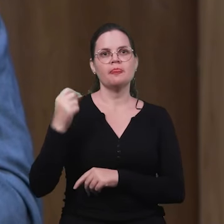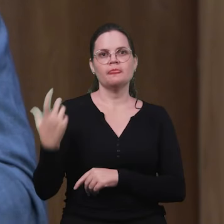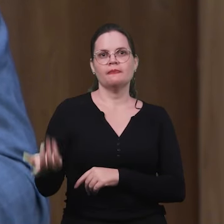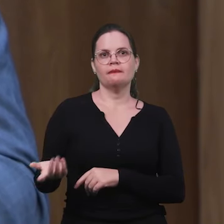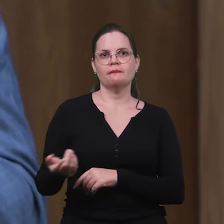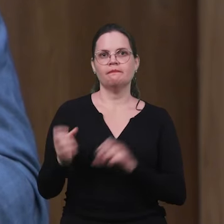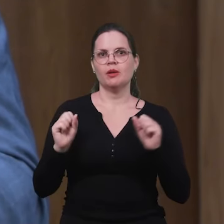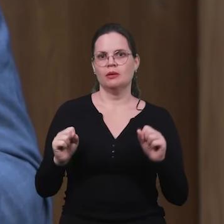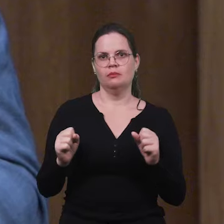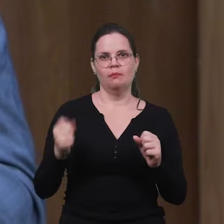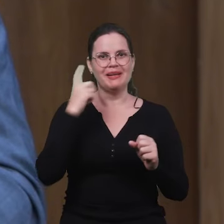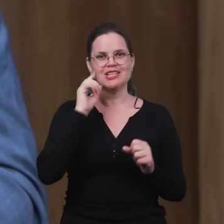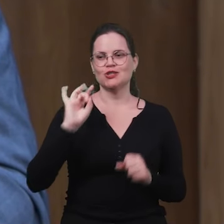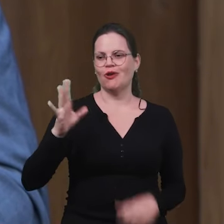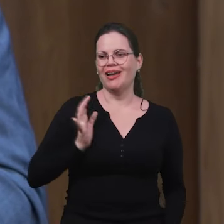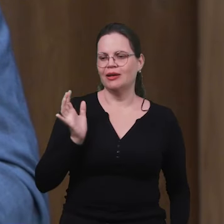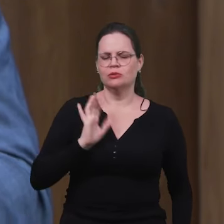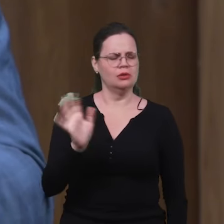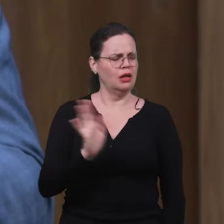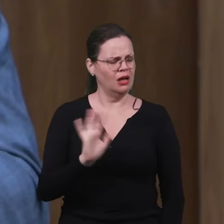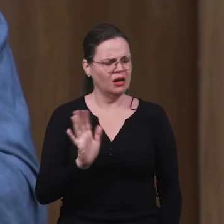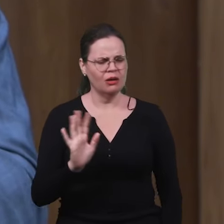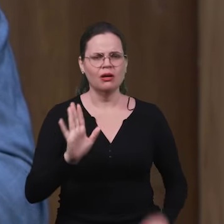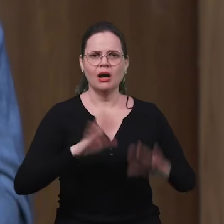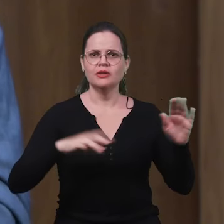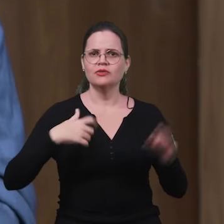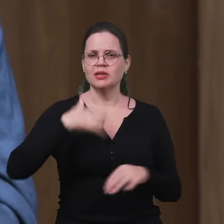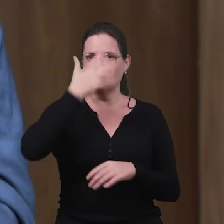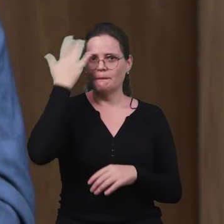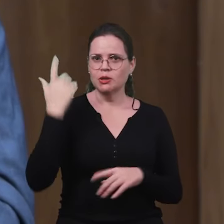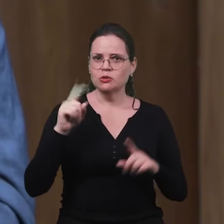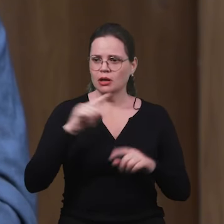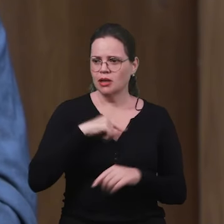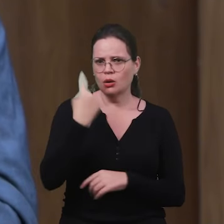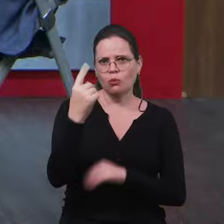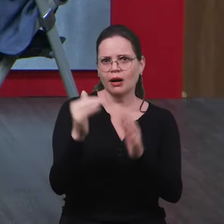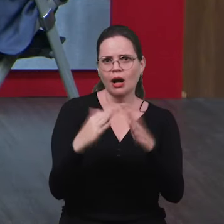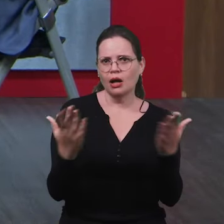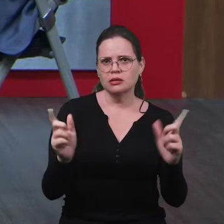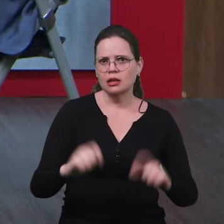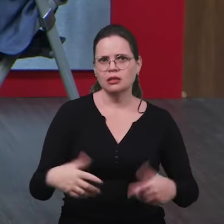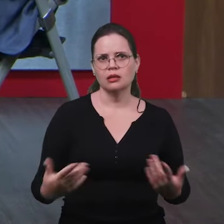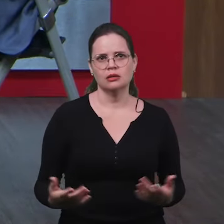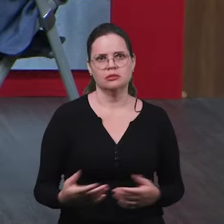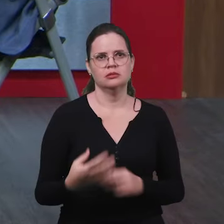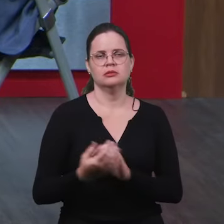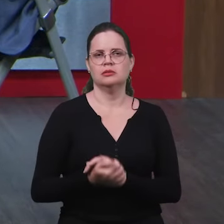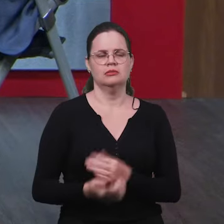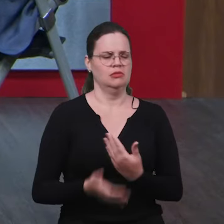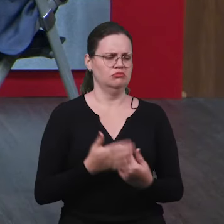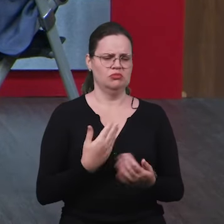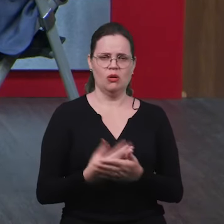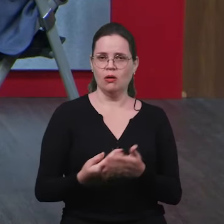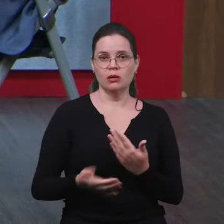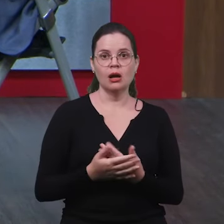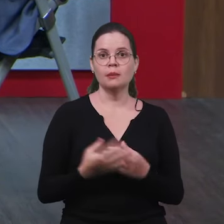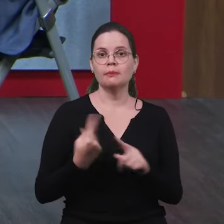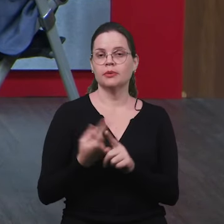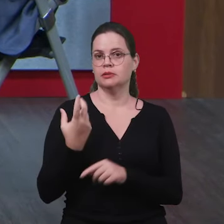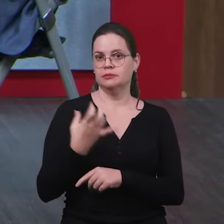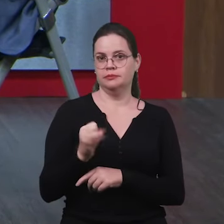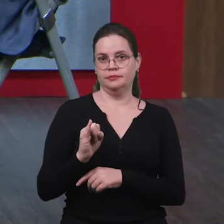né, com poder aquisitivo bem elevado, e não, às vezes pessoas de classe média também podem fazer esse planejamento. É independente, né? Porque